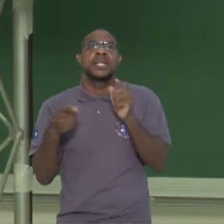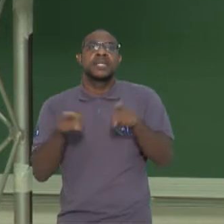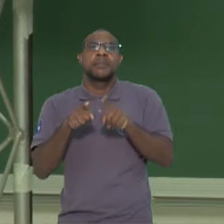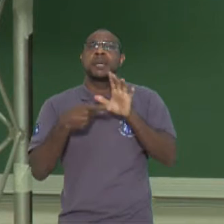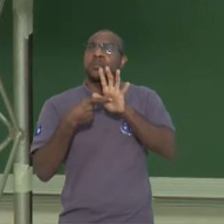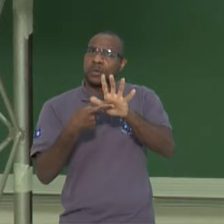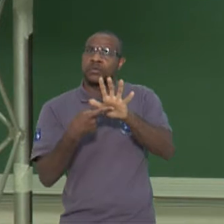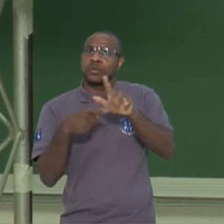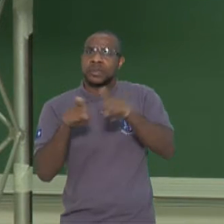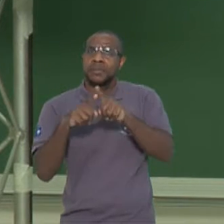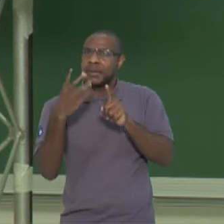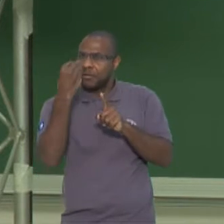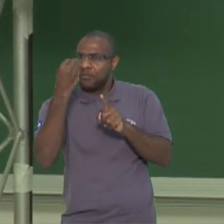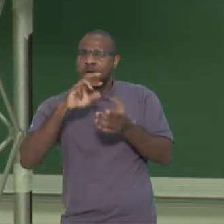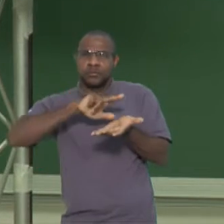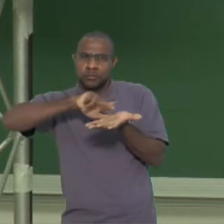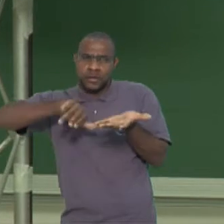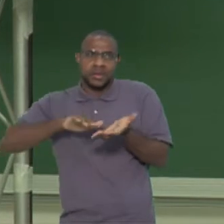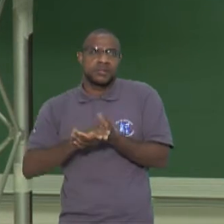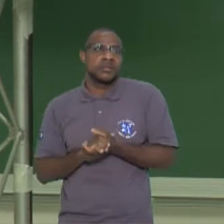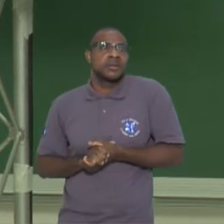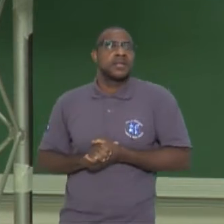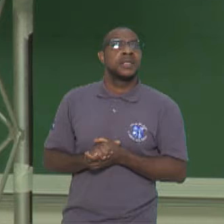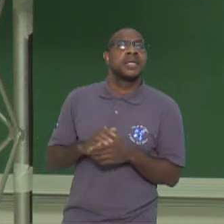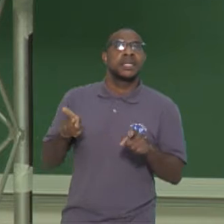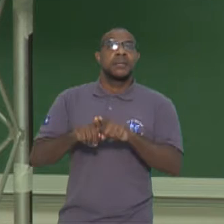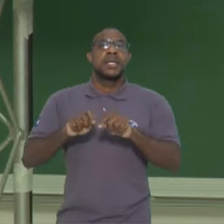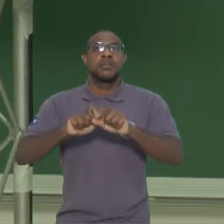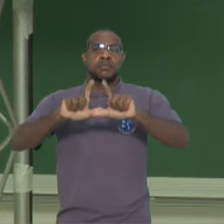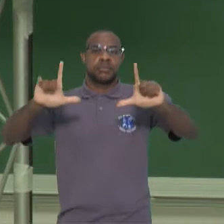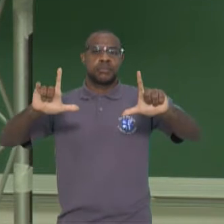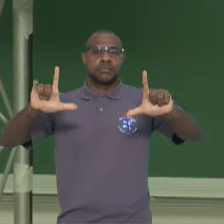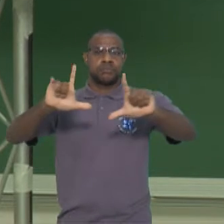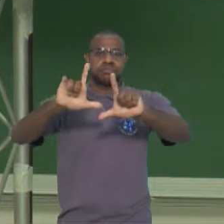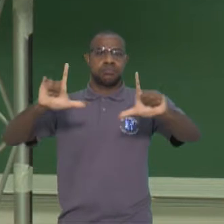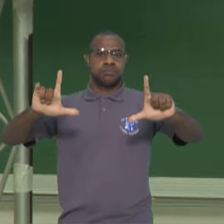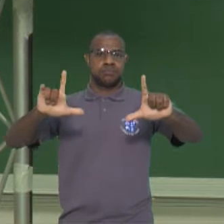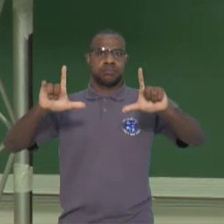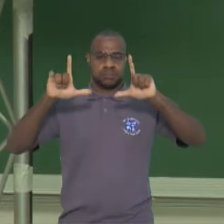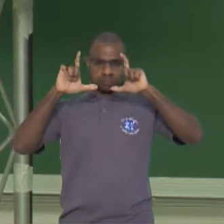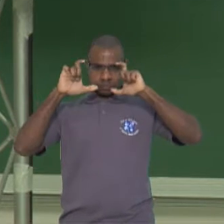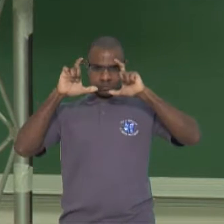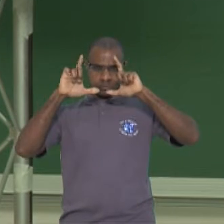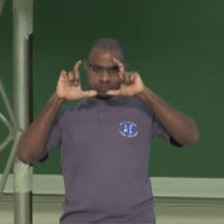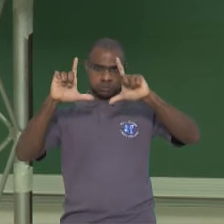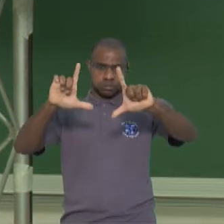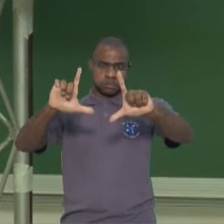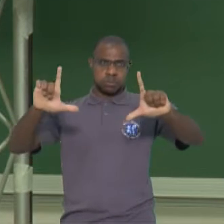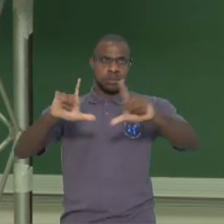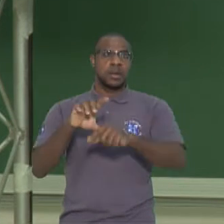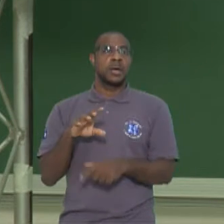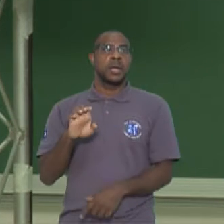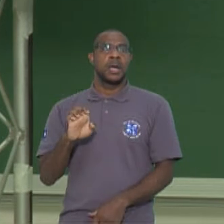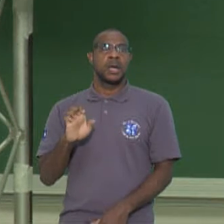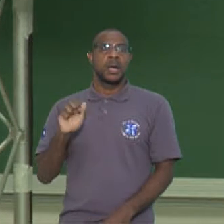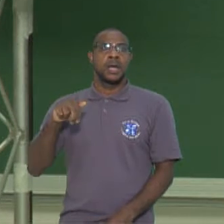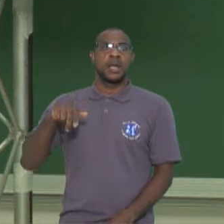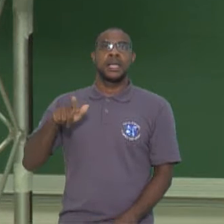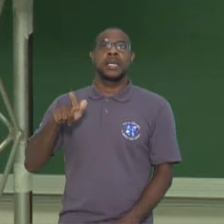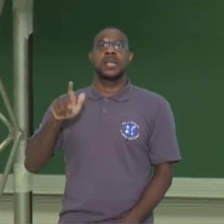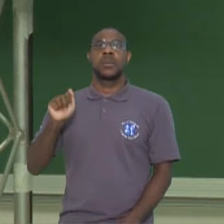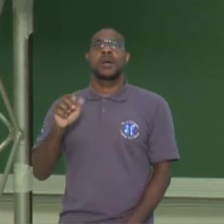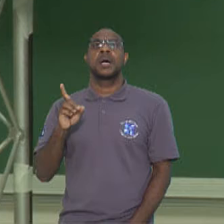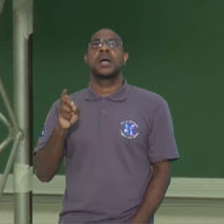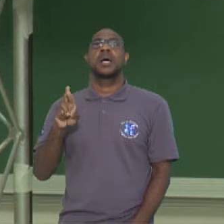sobre enquadramento de planos. Nessa aula eu mostrei a partir de fotos, né? Mas a gente está falando não só de fotos, mas